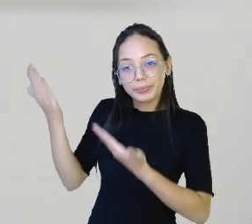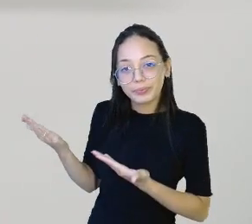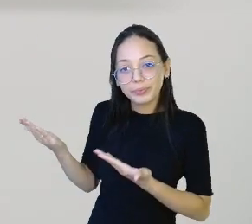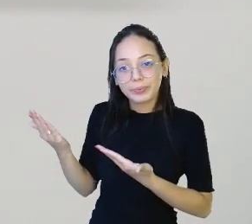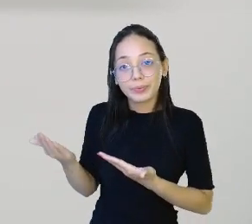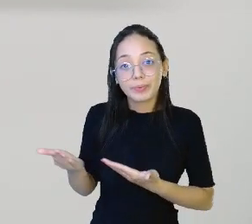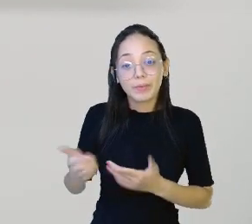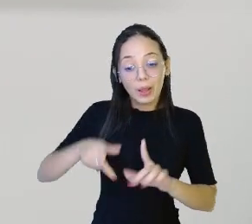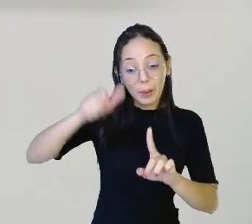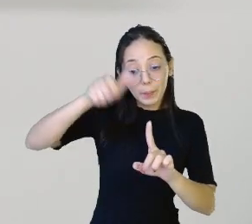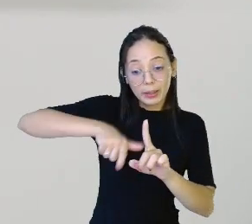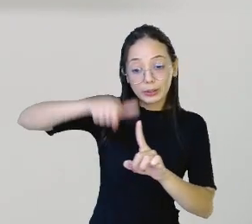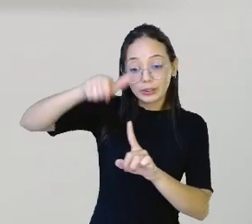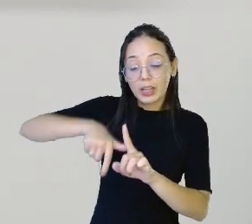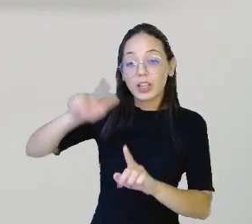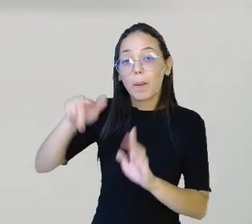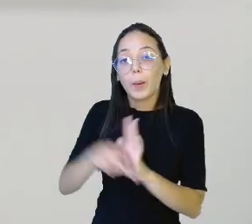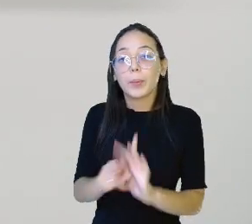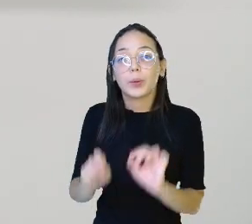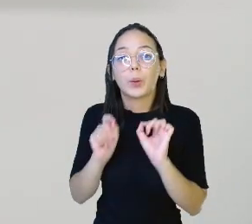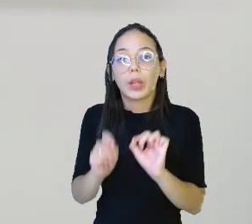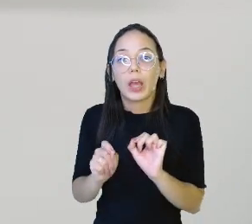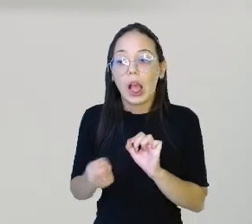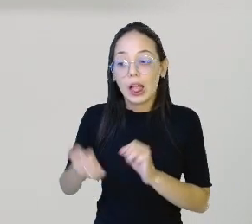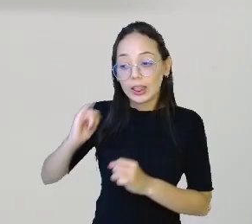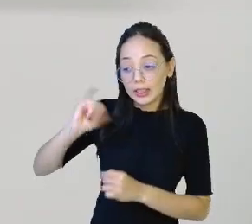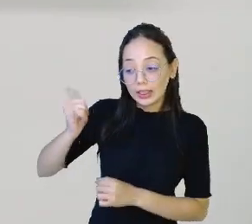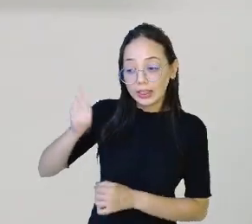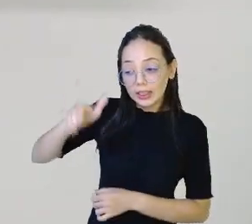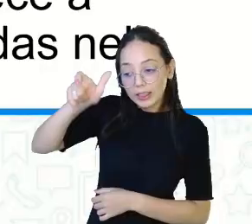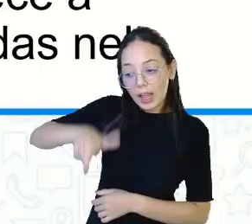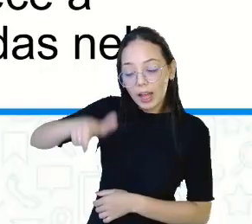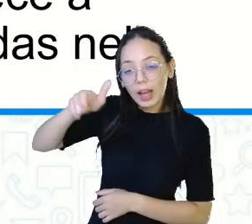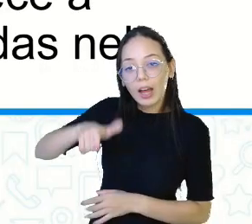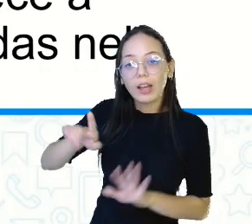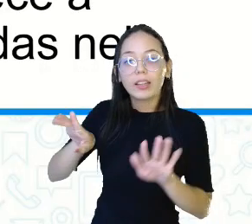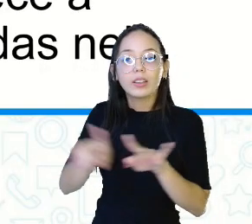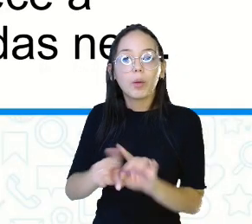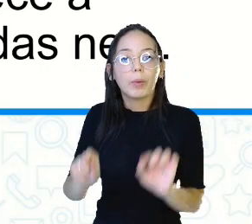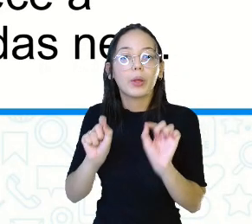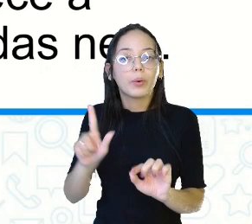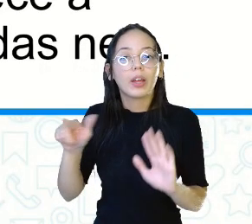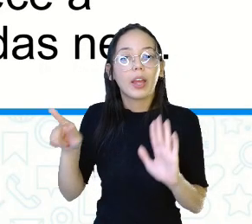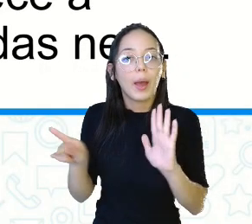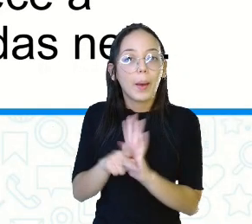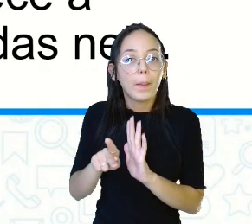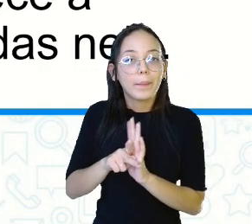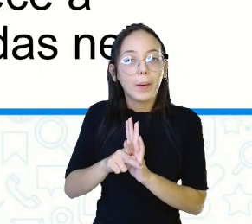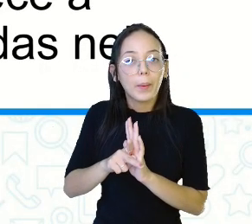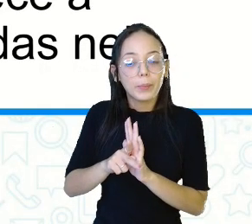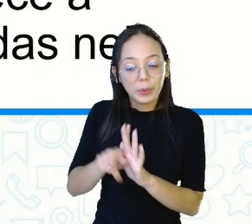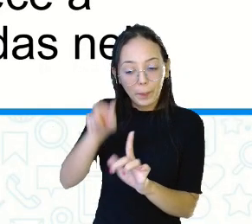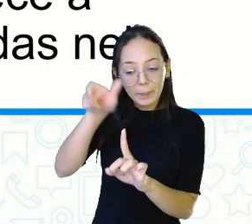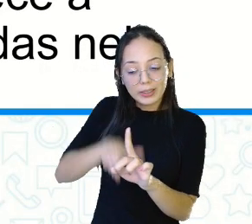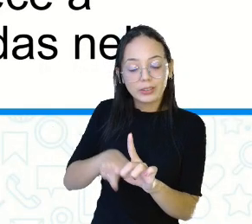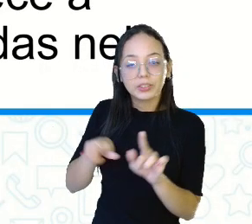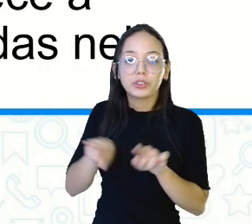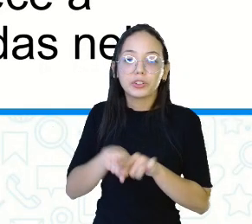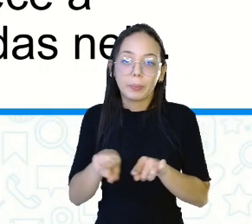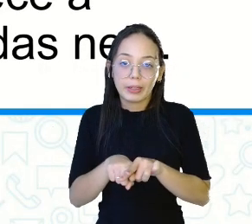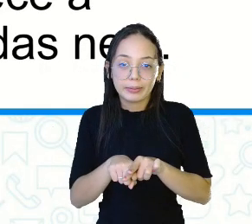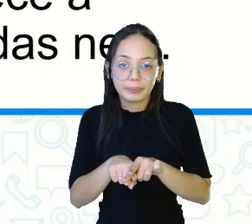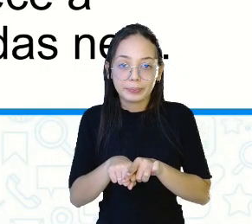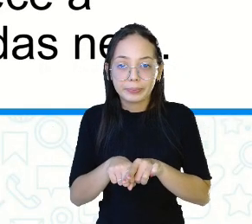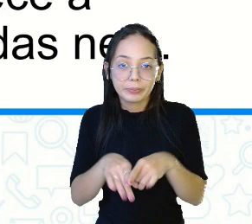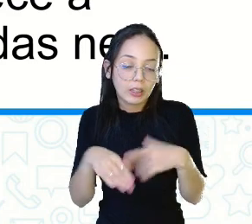Narrador personagem é aquele que, além de narrar a história, também é uma de suas personagens, tá certo?